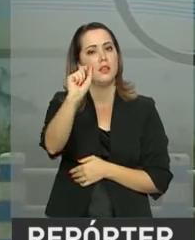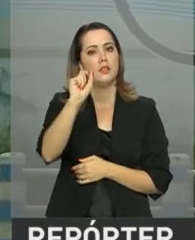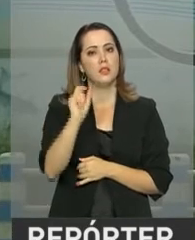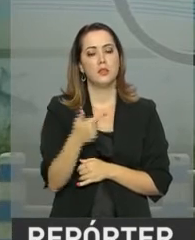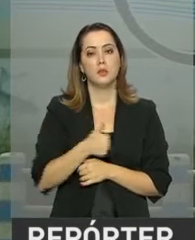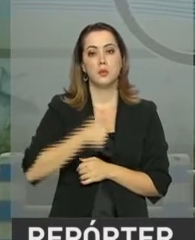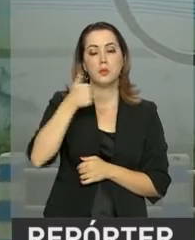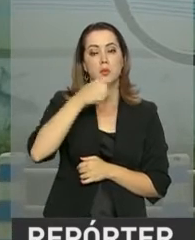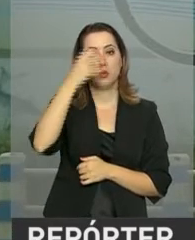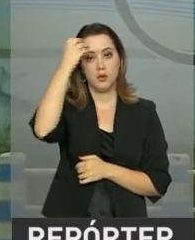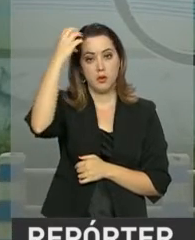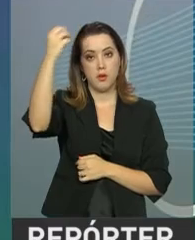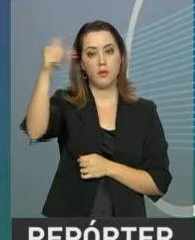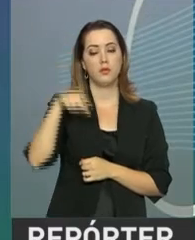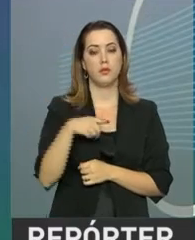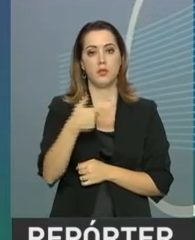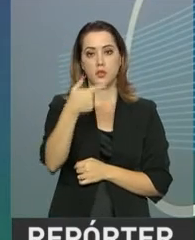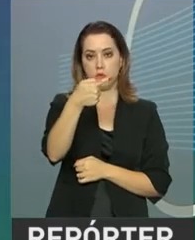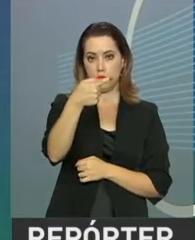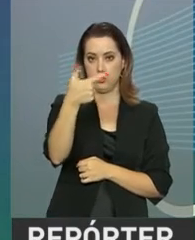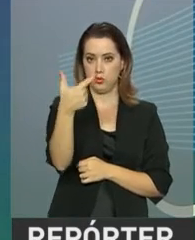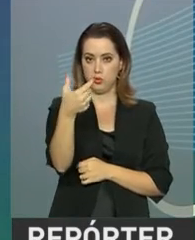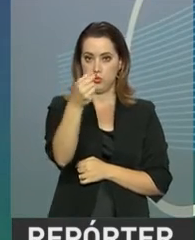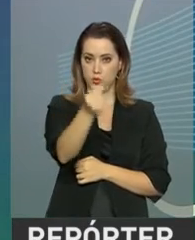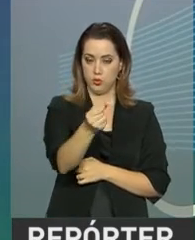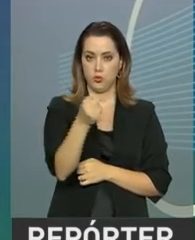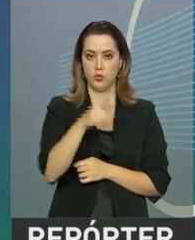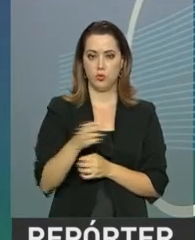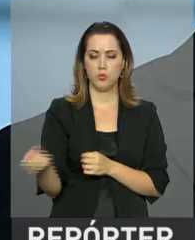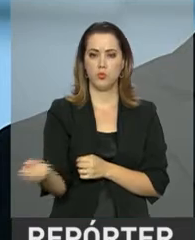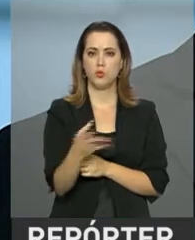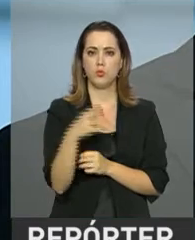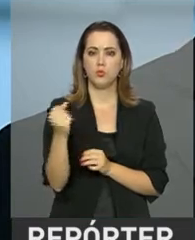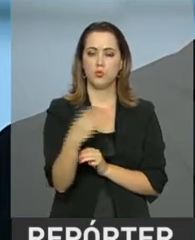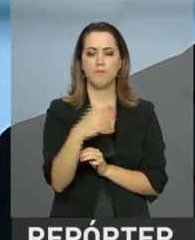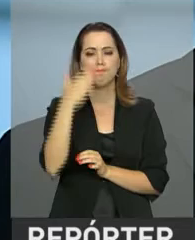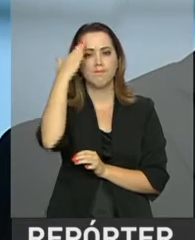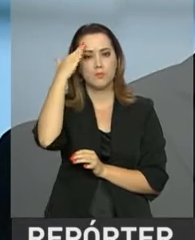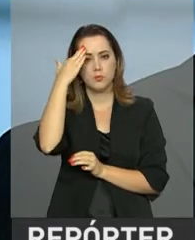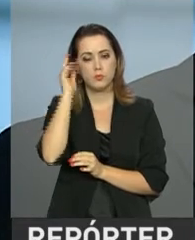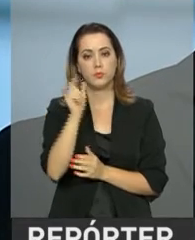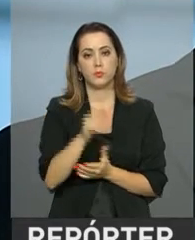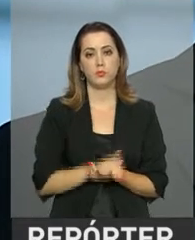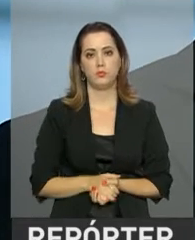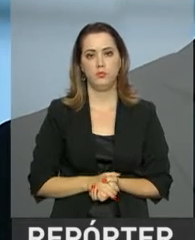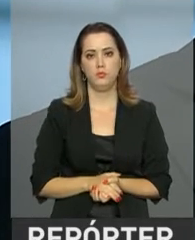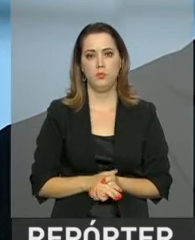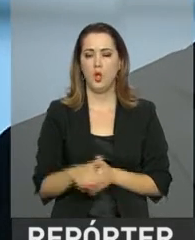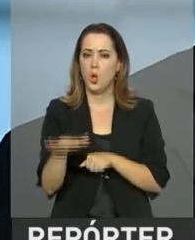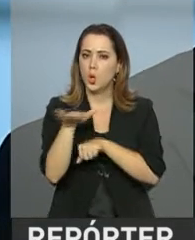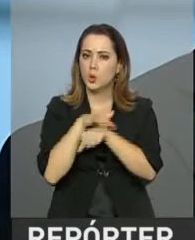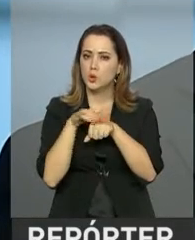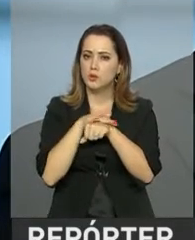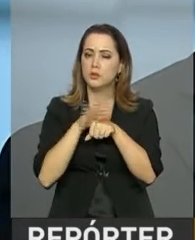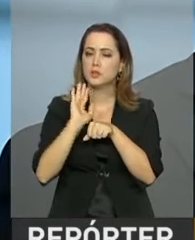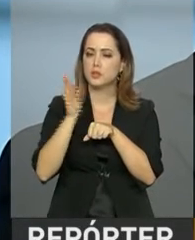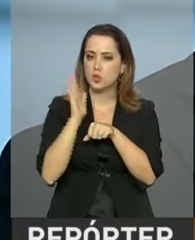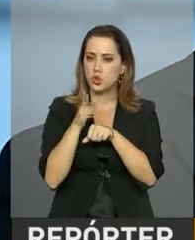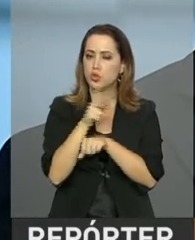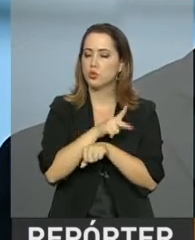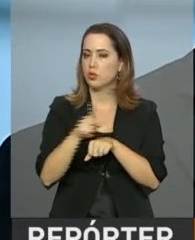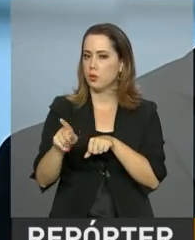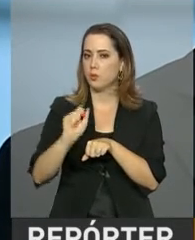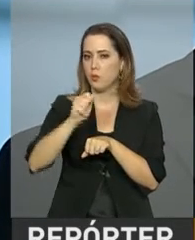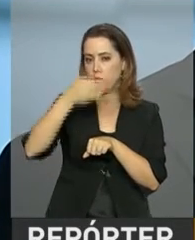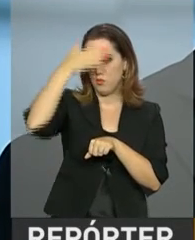a China durante o G20 para construir e entendimentos conversei com presidente sobre o memorando que nós vamos assinar